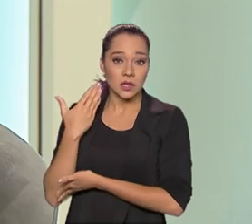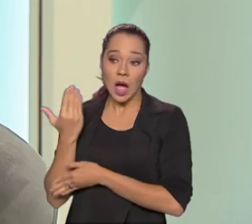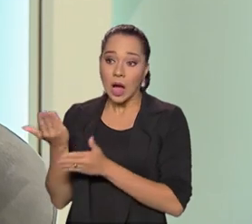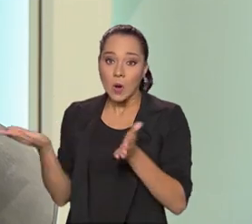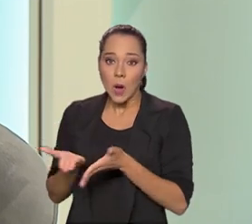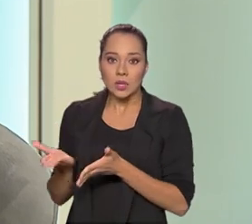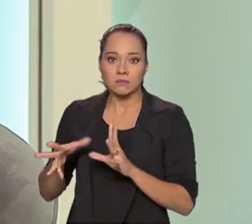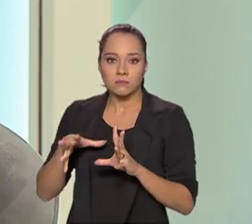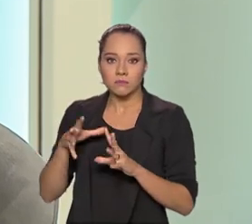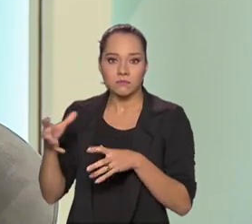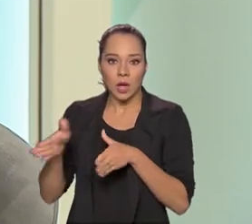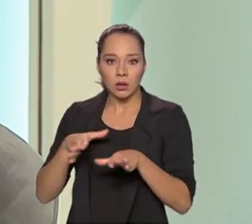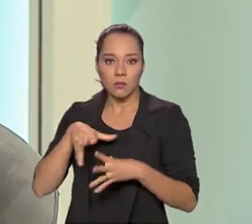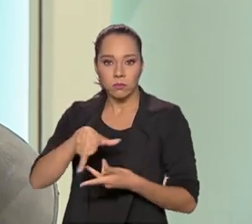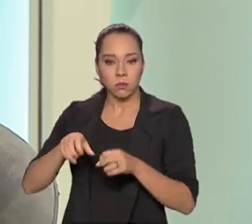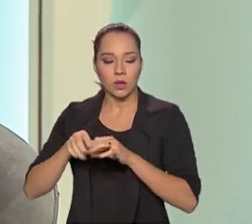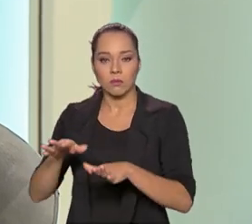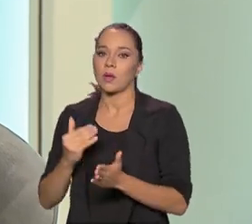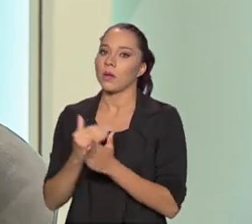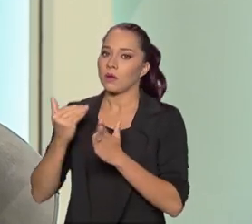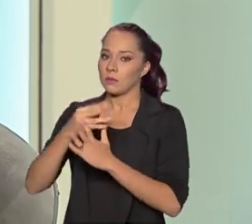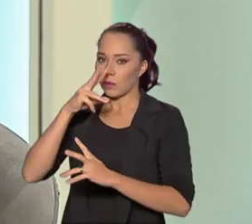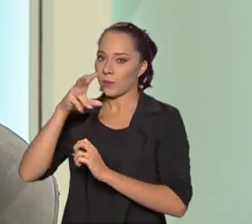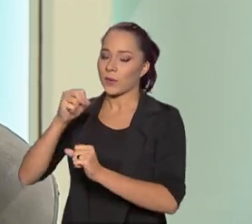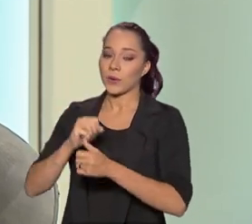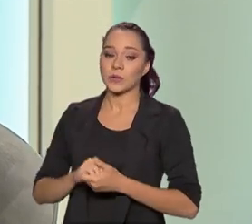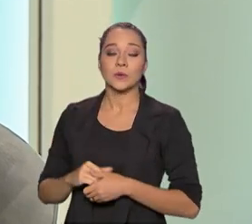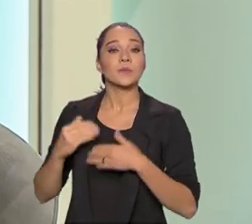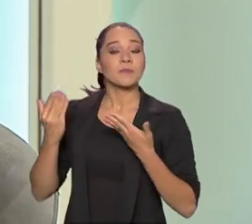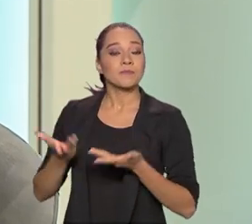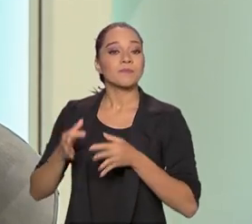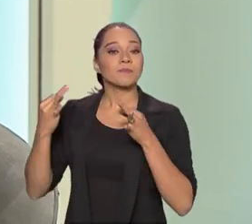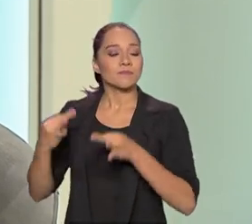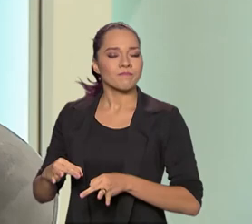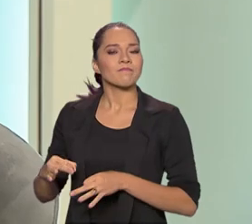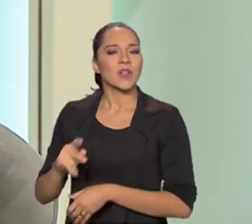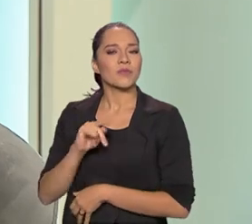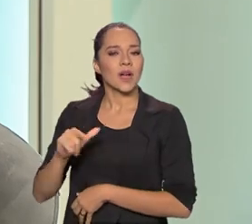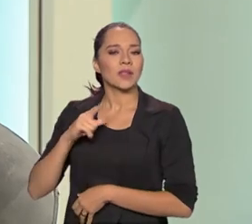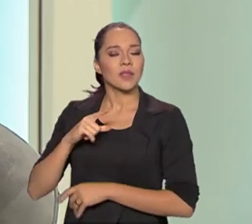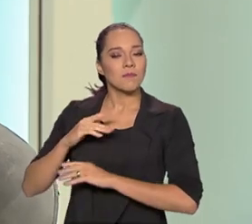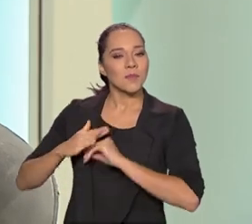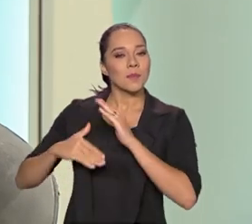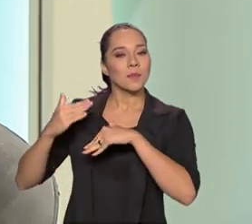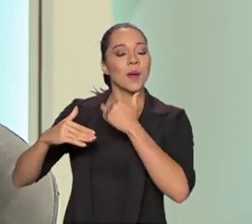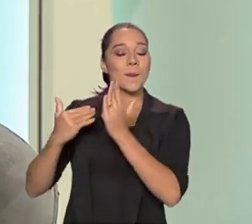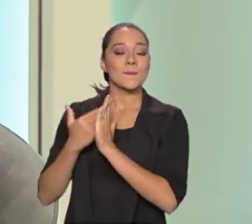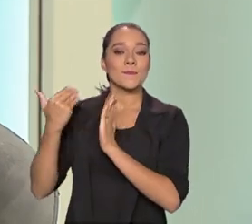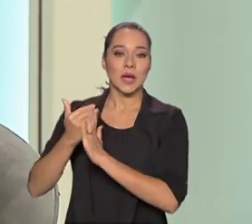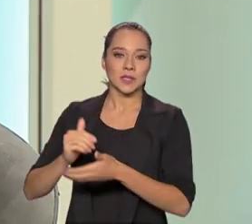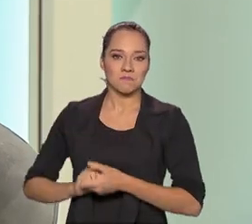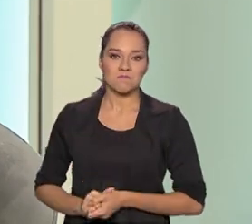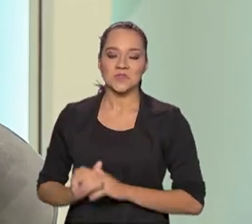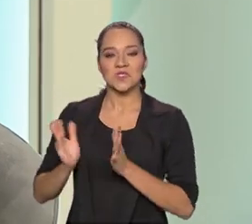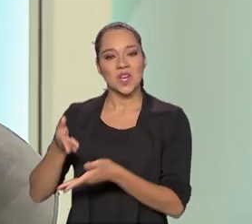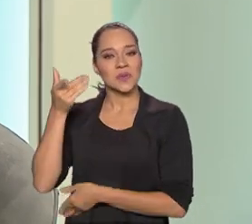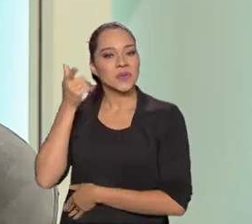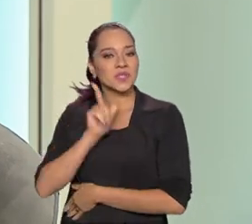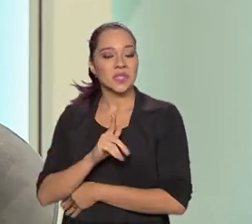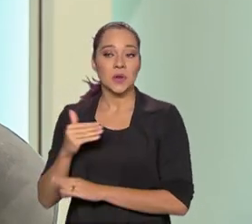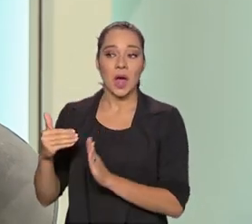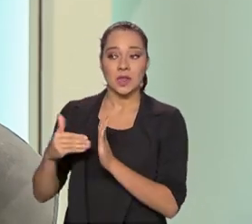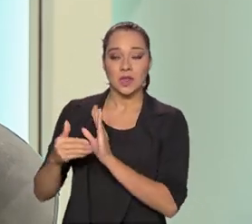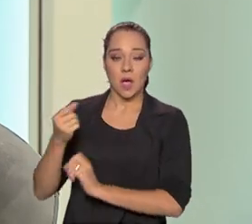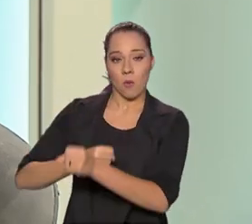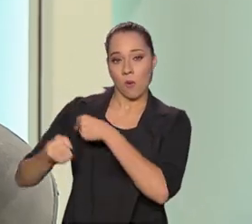pandemia, isso se potencializou. Então, nós certamente deveremos avançar mais ainda. Nós já conseguimos, até o